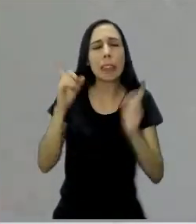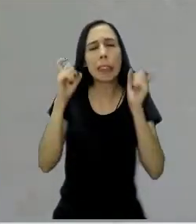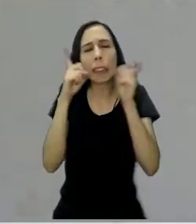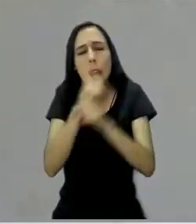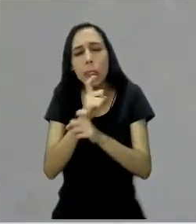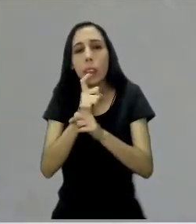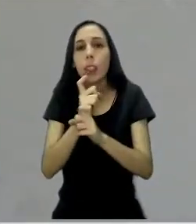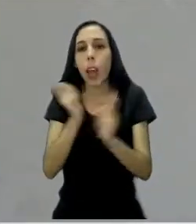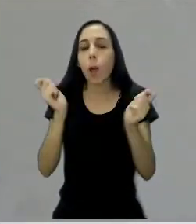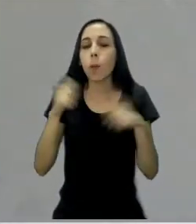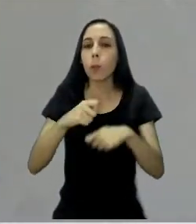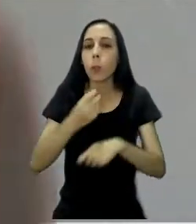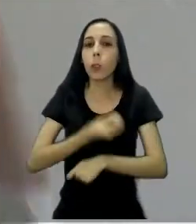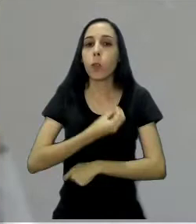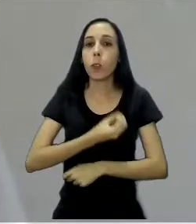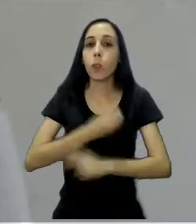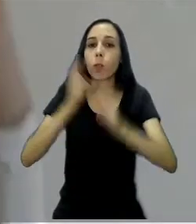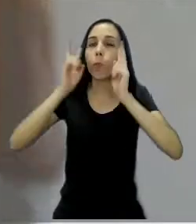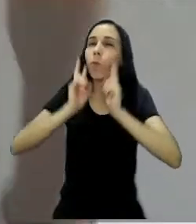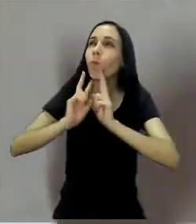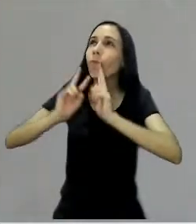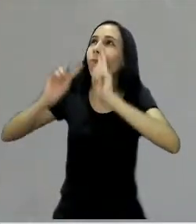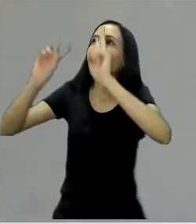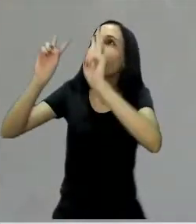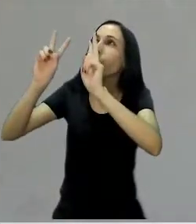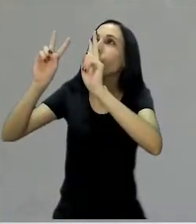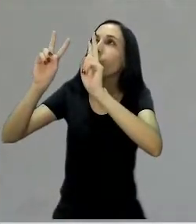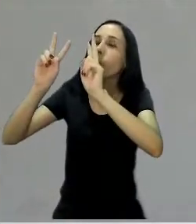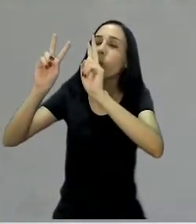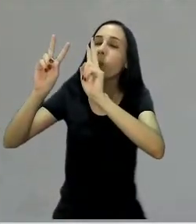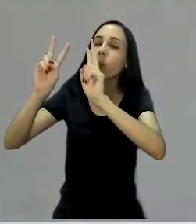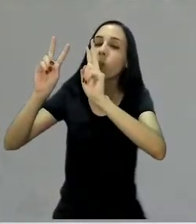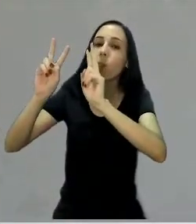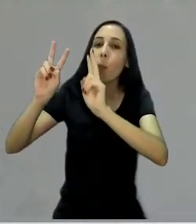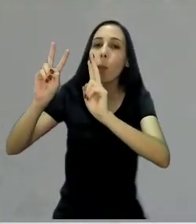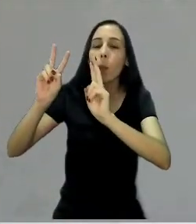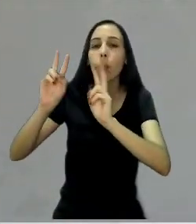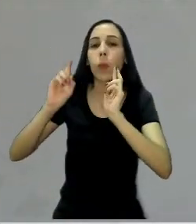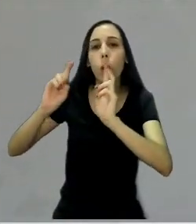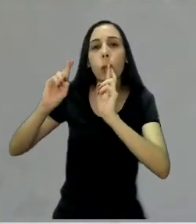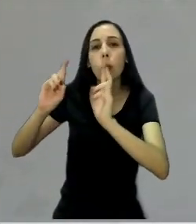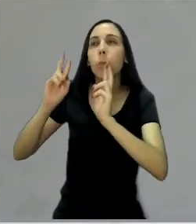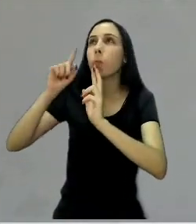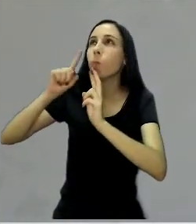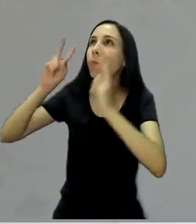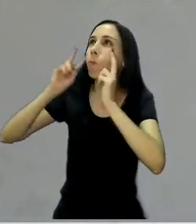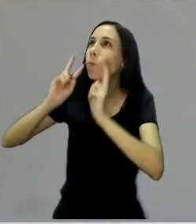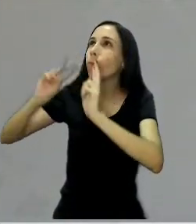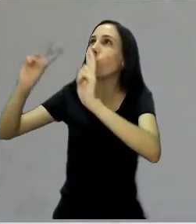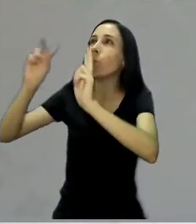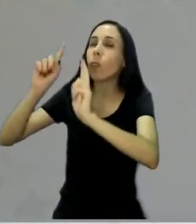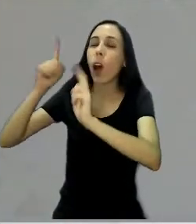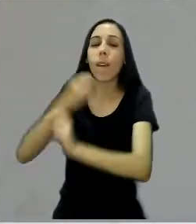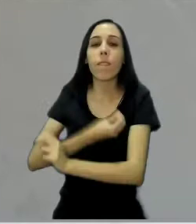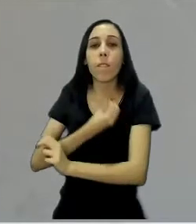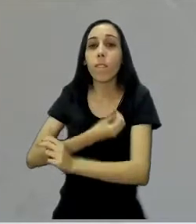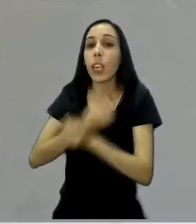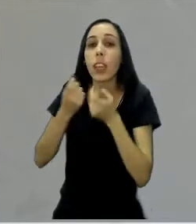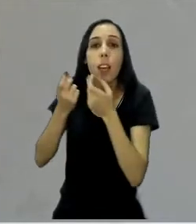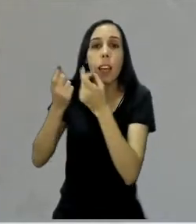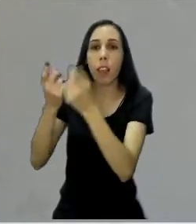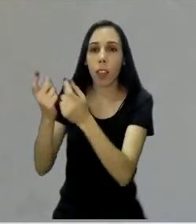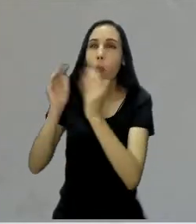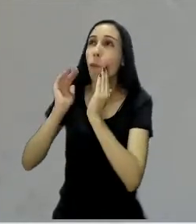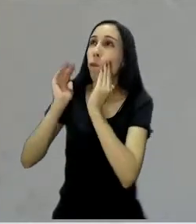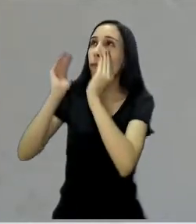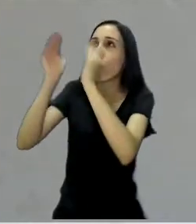vale a pena vivê-la com o olhar voltado para o céu, com o olhar voltado para